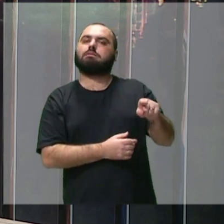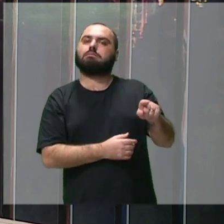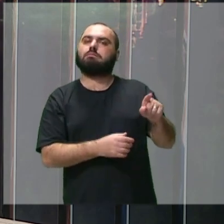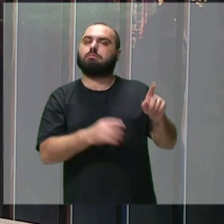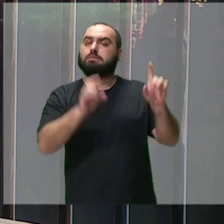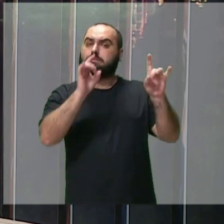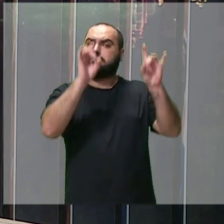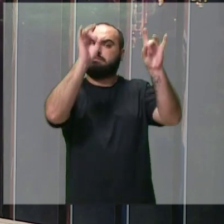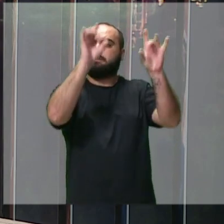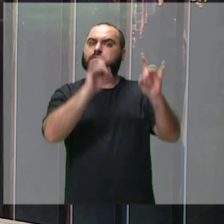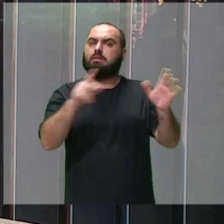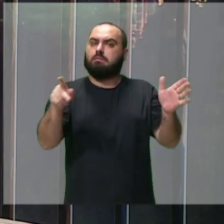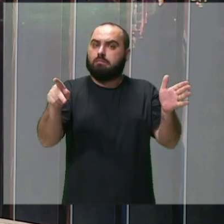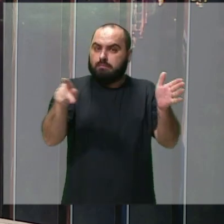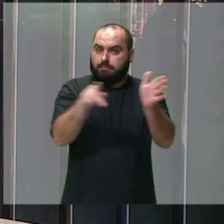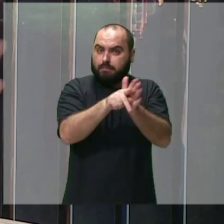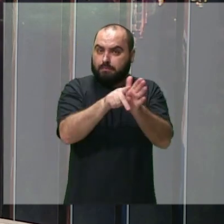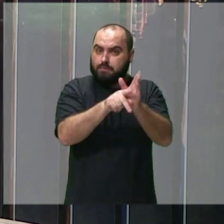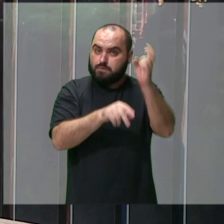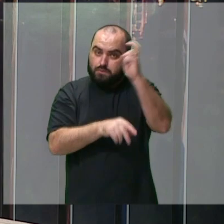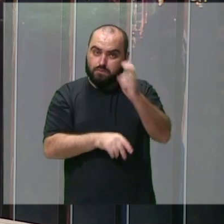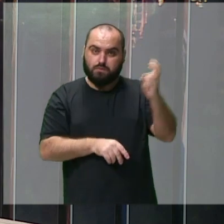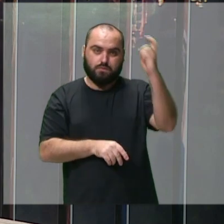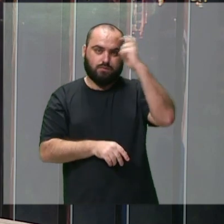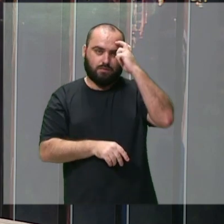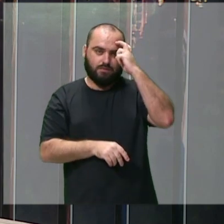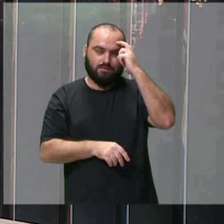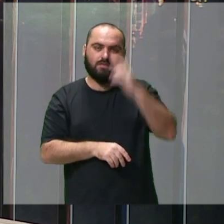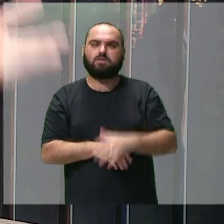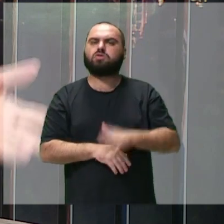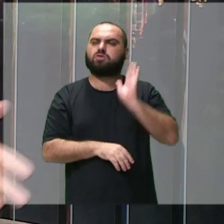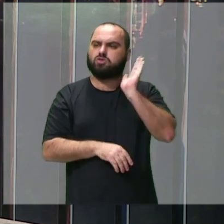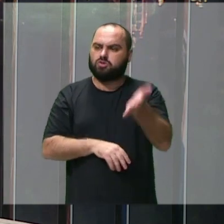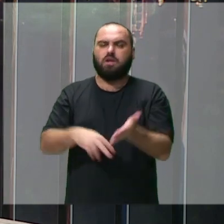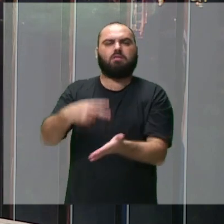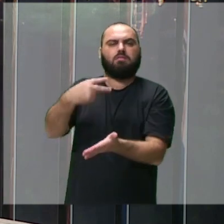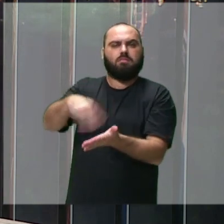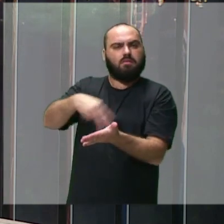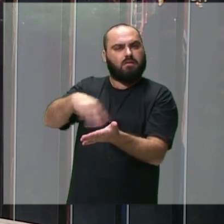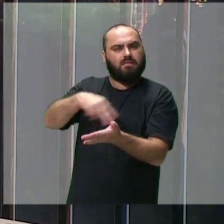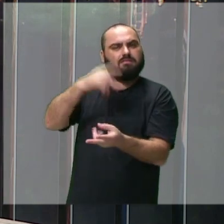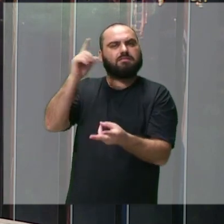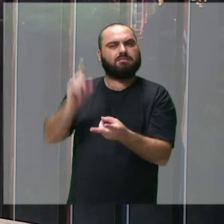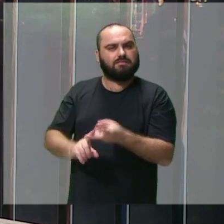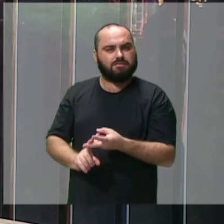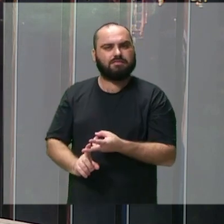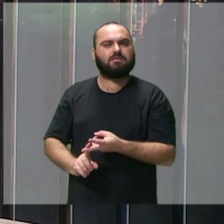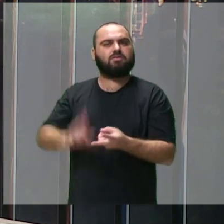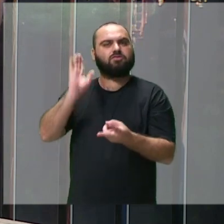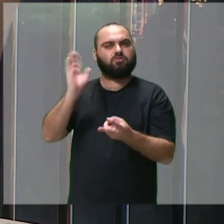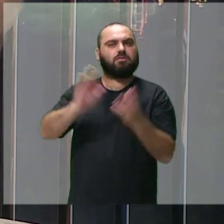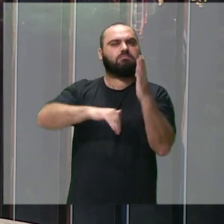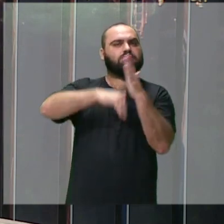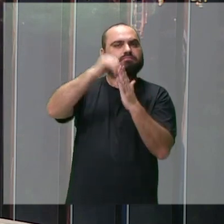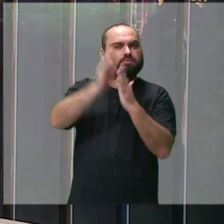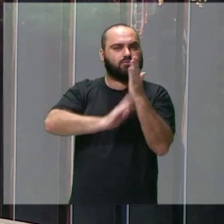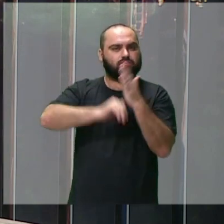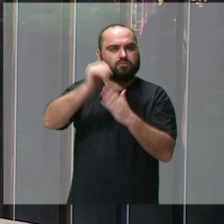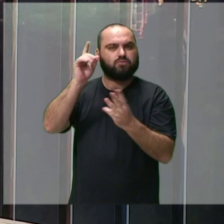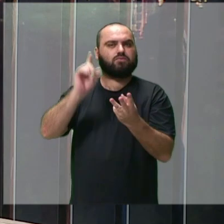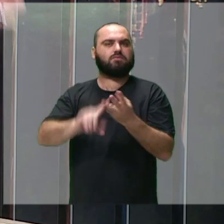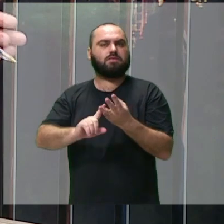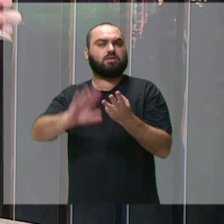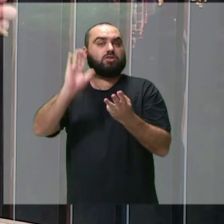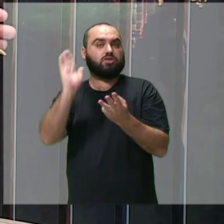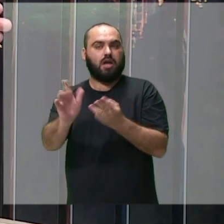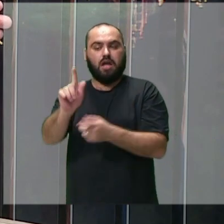só sobre cultura. E já fizemos sobre dança, sobre pintura, sobre a gravura, é